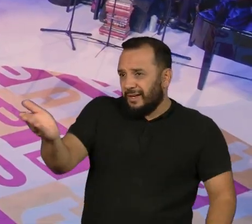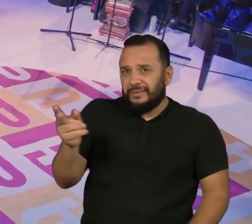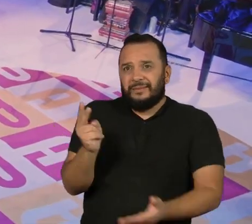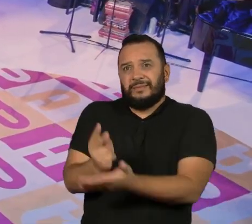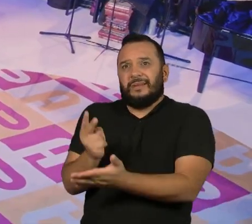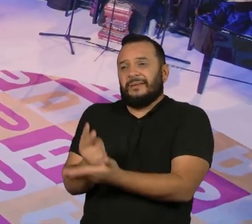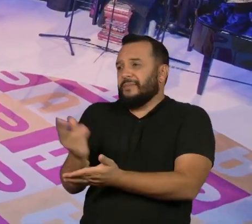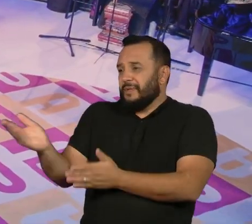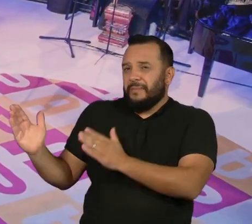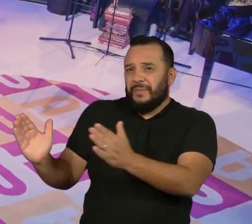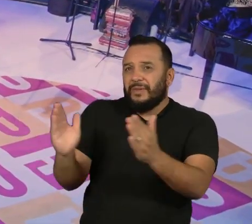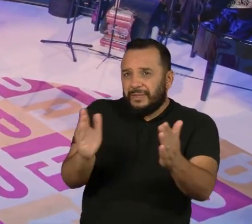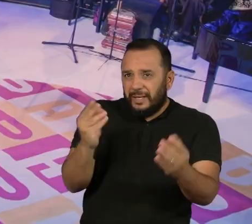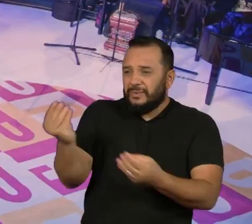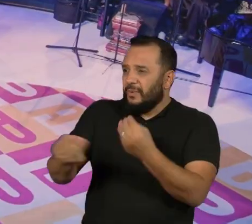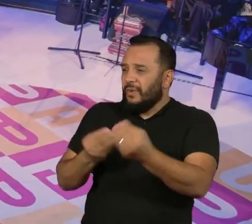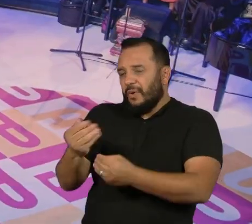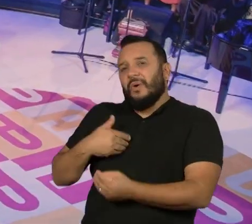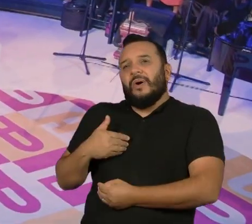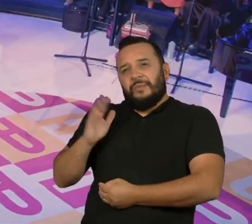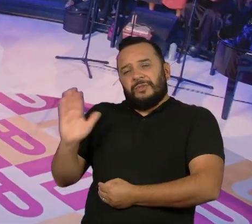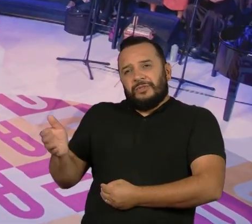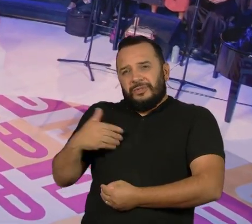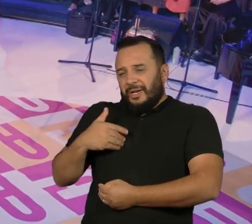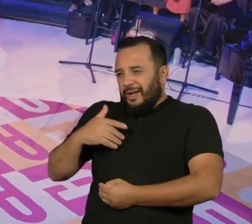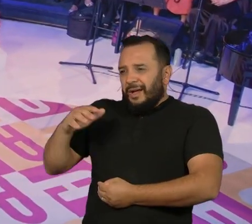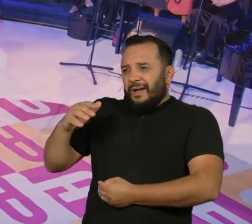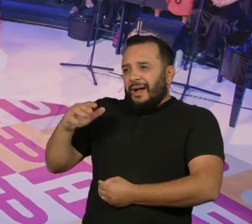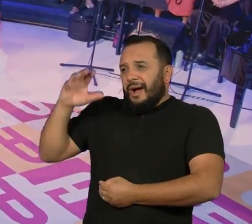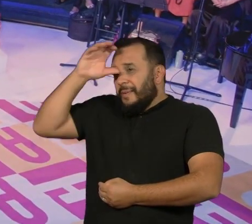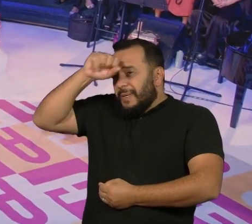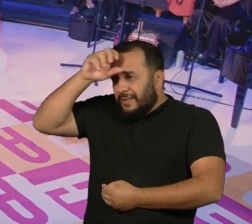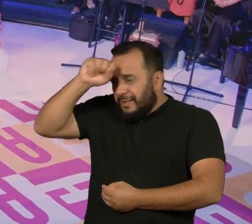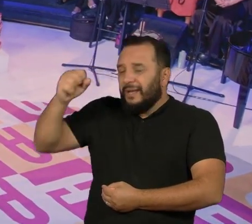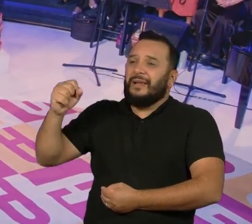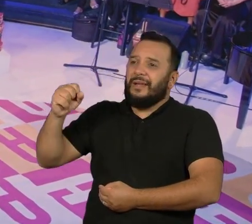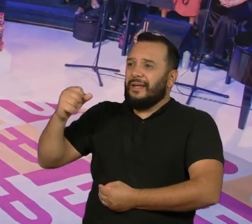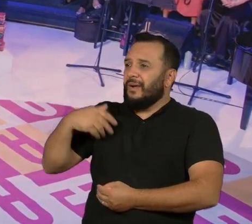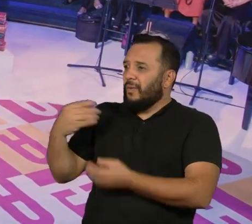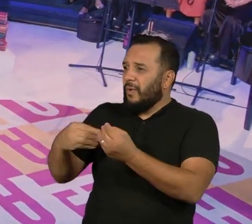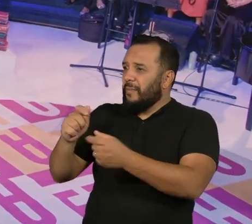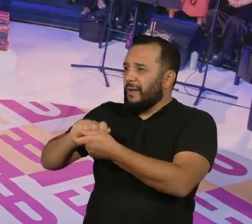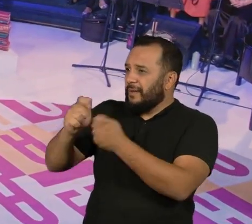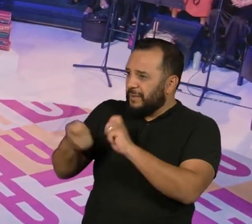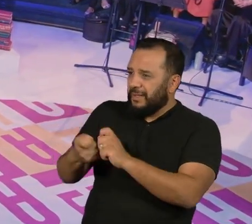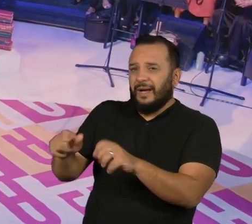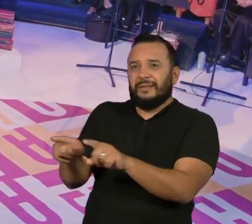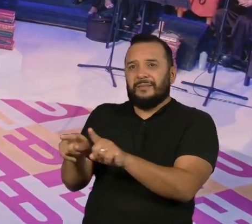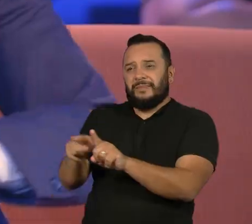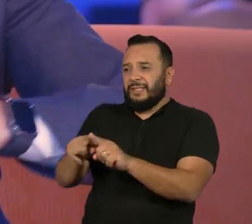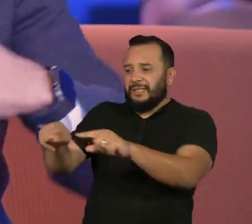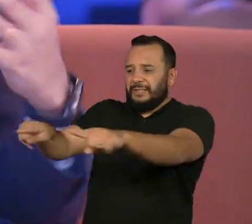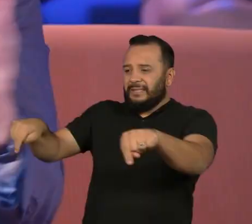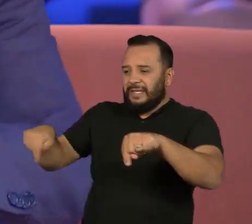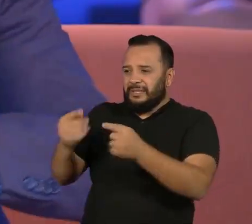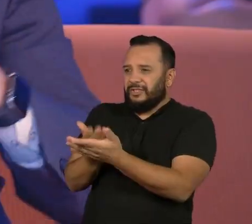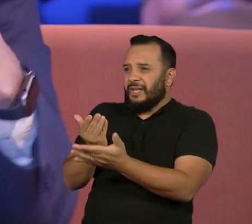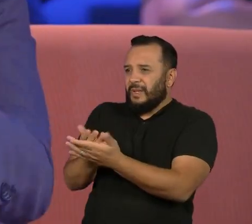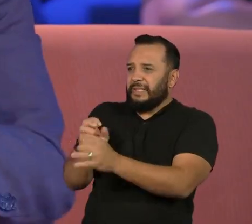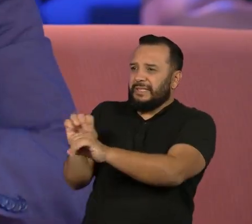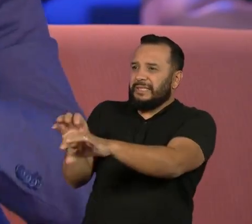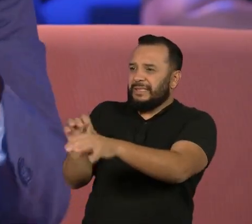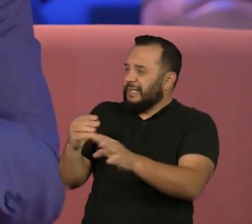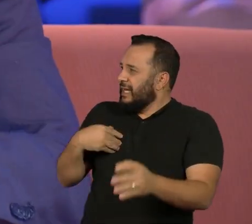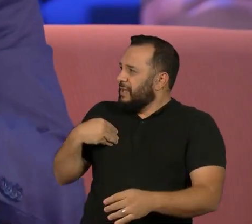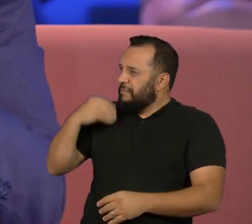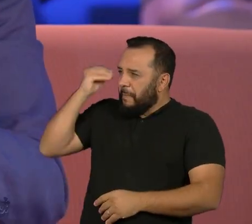constante também de formação, de adequação. Conduzir uma sala de aula hoje, no século XXI, com tudo que a gente